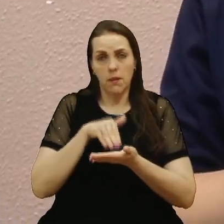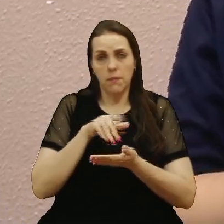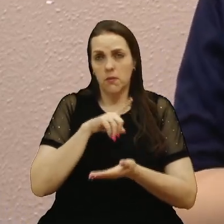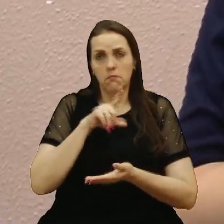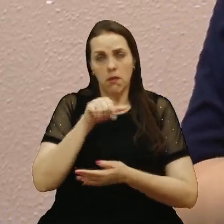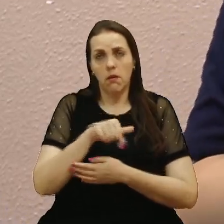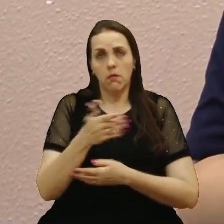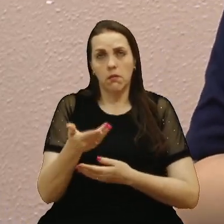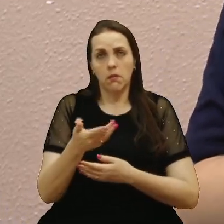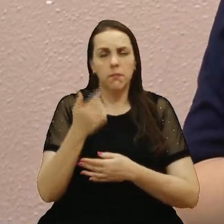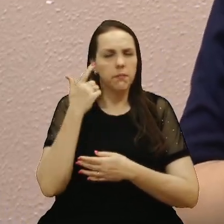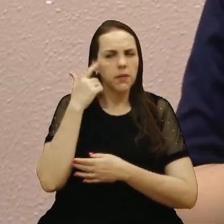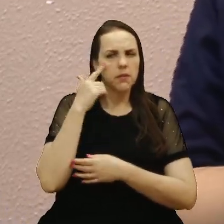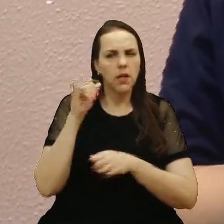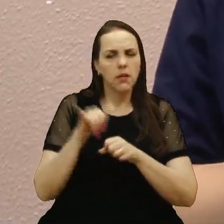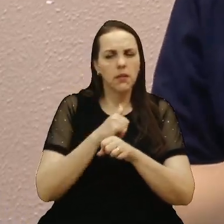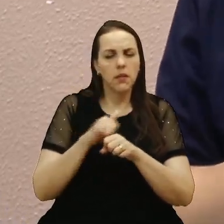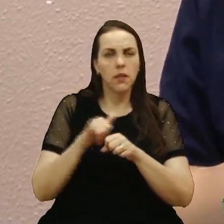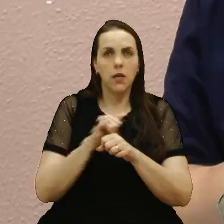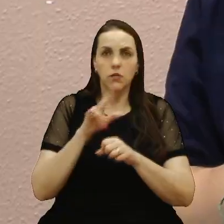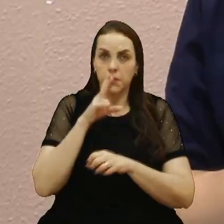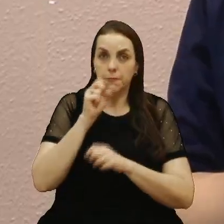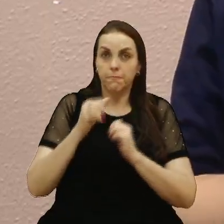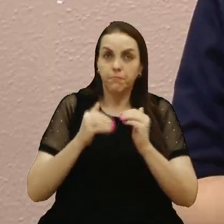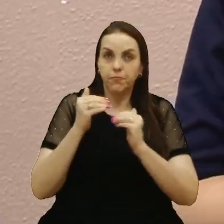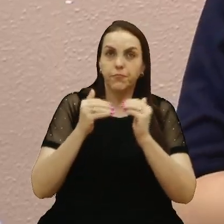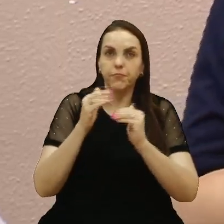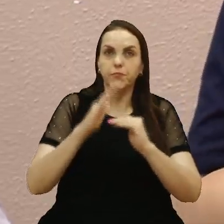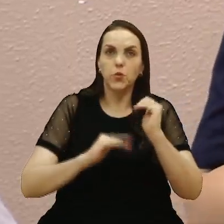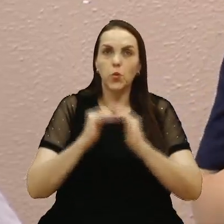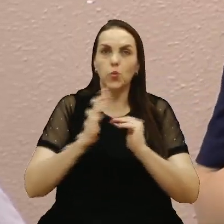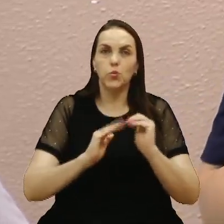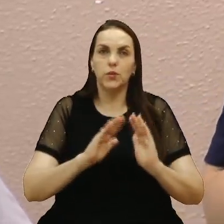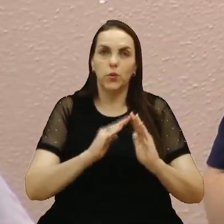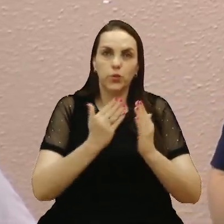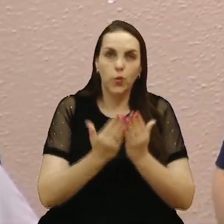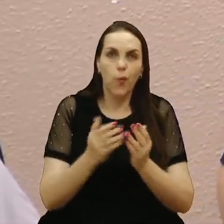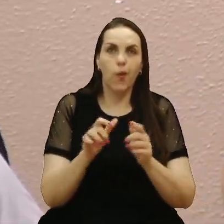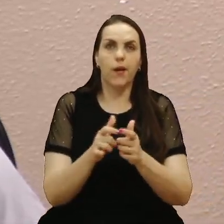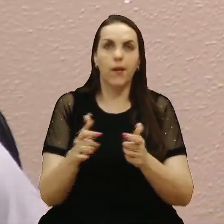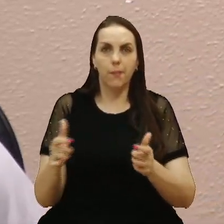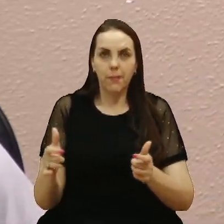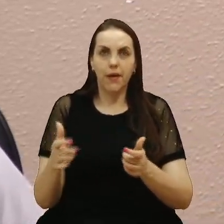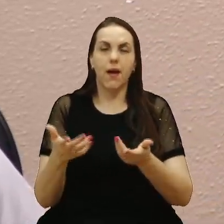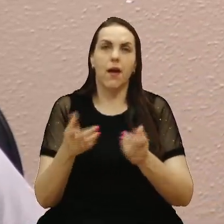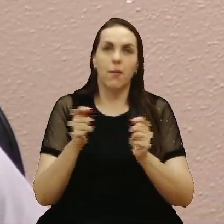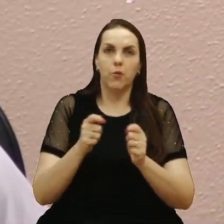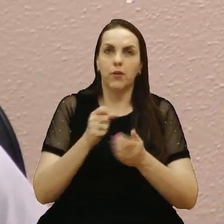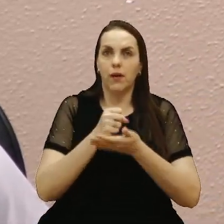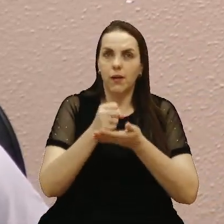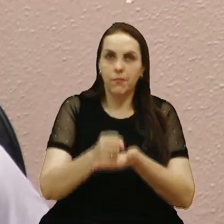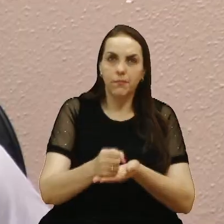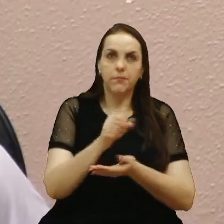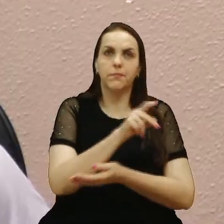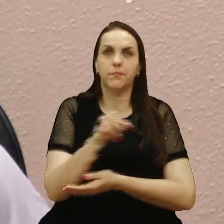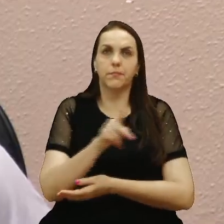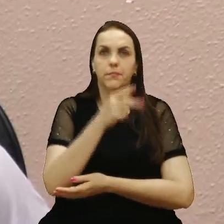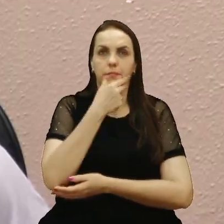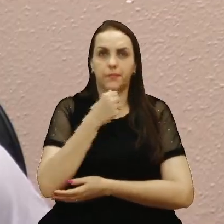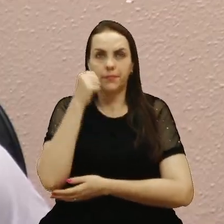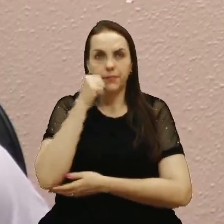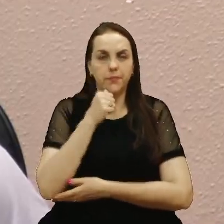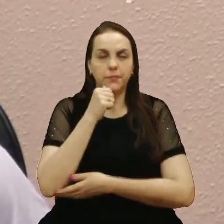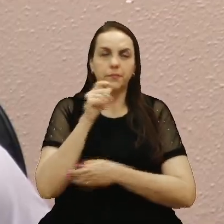pensar em alternativas para que a gente possa fortalecer, construir mais escola, né, ampliar, poder dar suporte para os professores e professoras, condições de